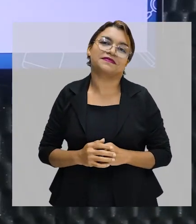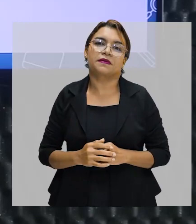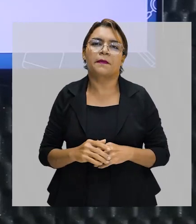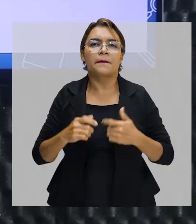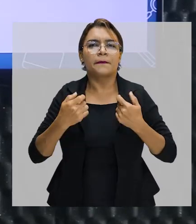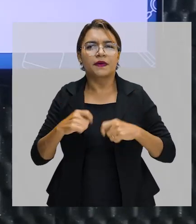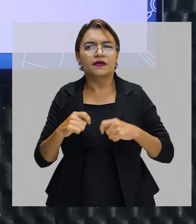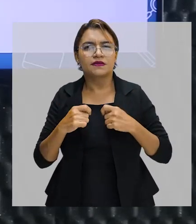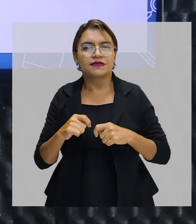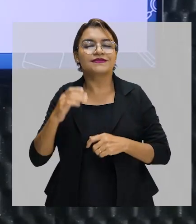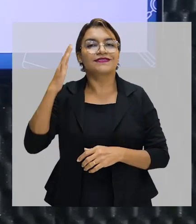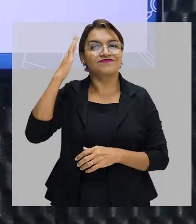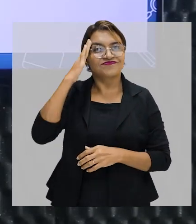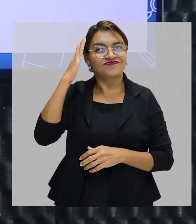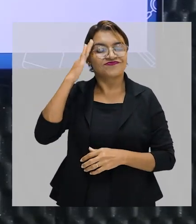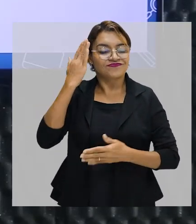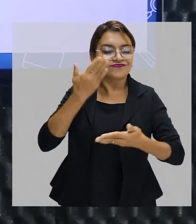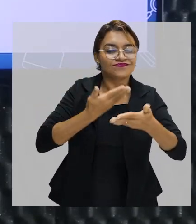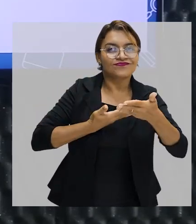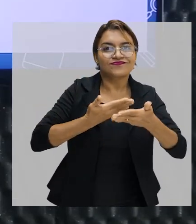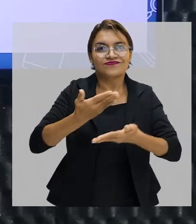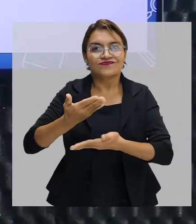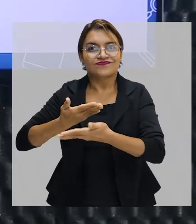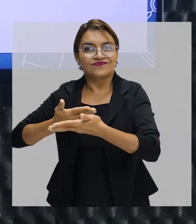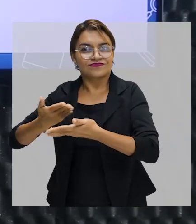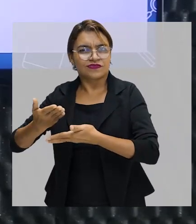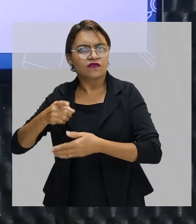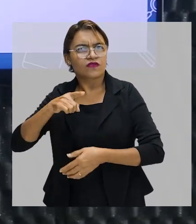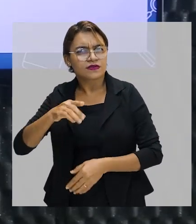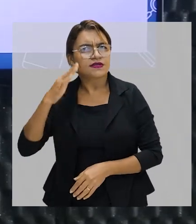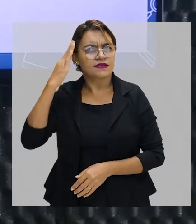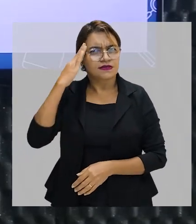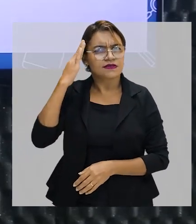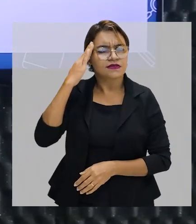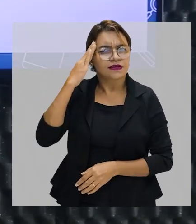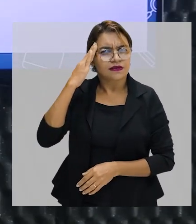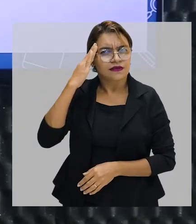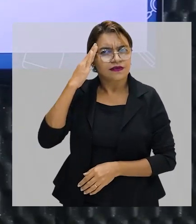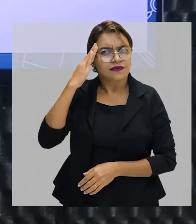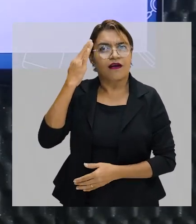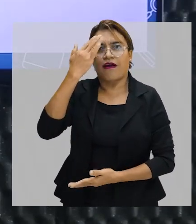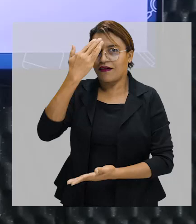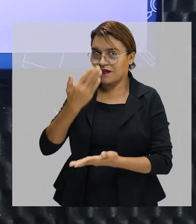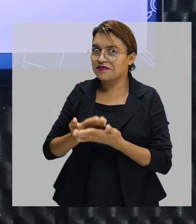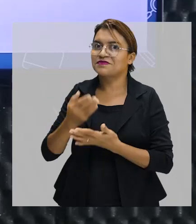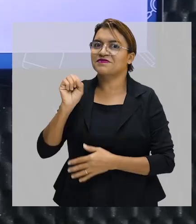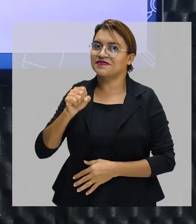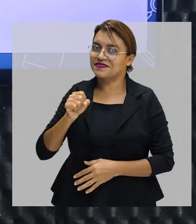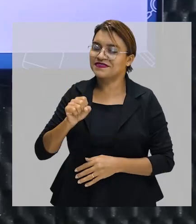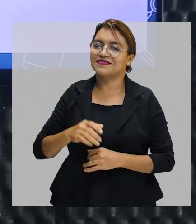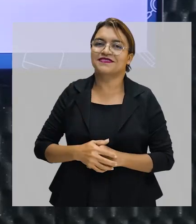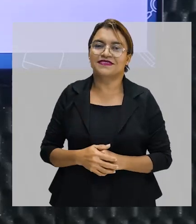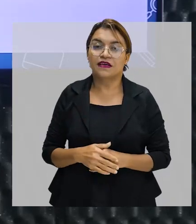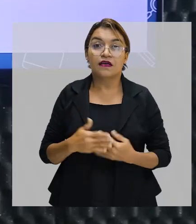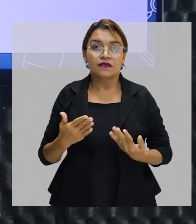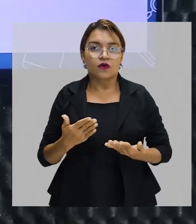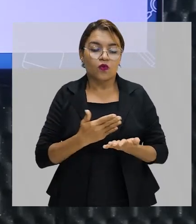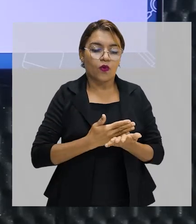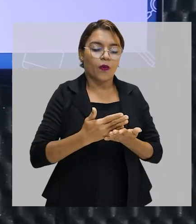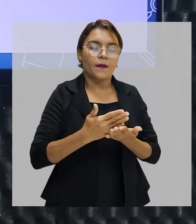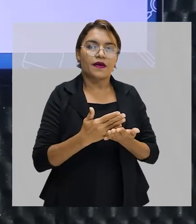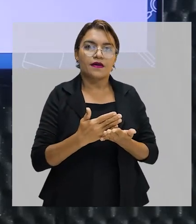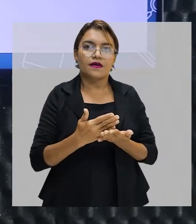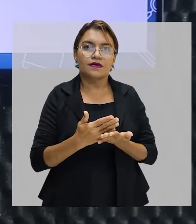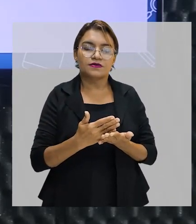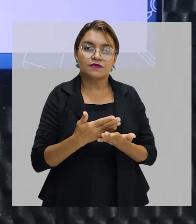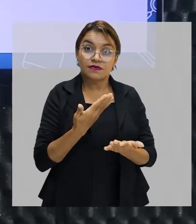haver entendimento. Vocês estão entendendo? Acredito que sim. Então, do começo da aula